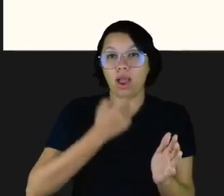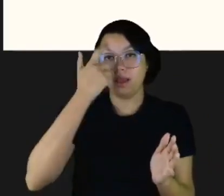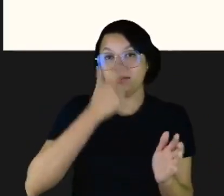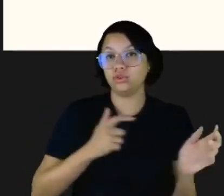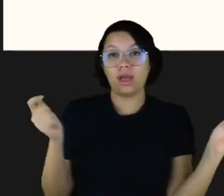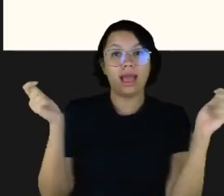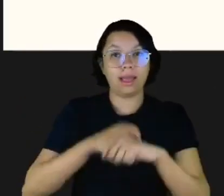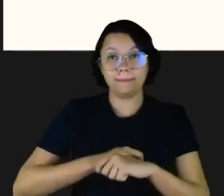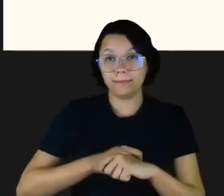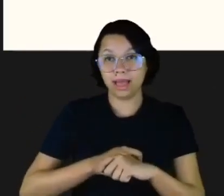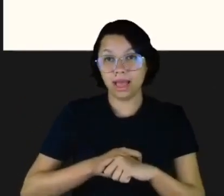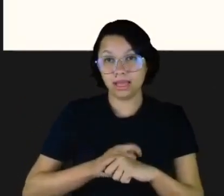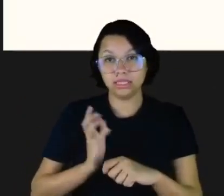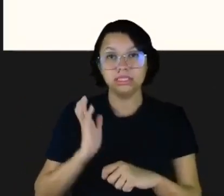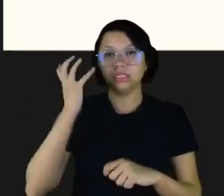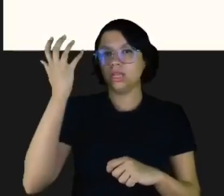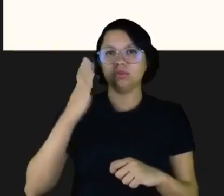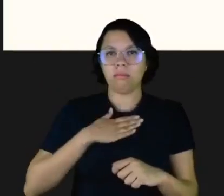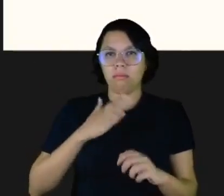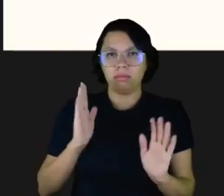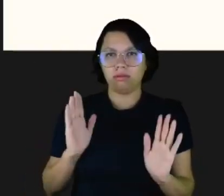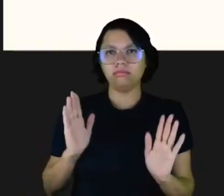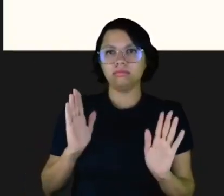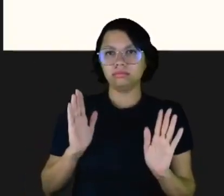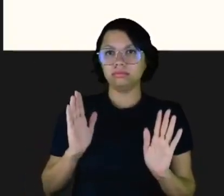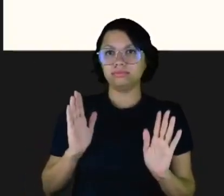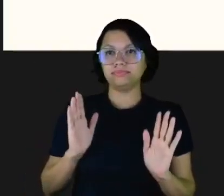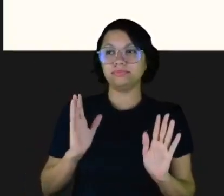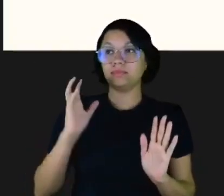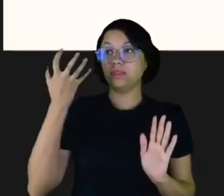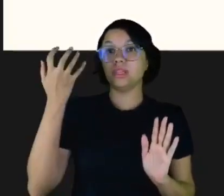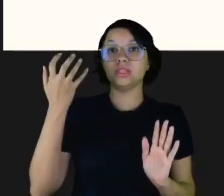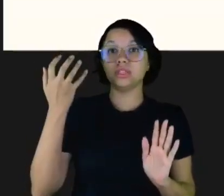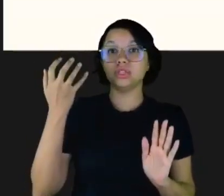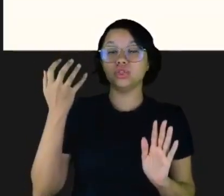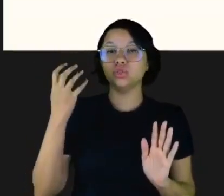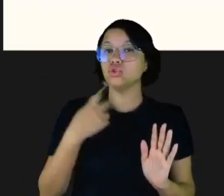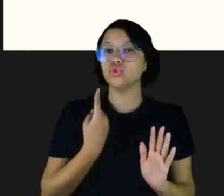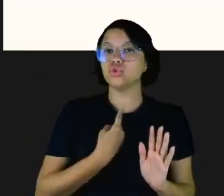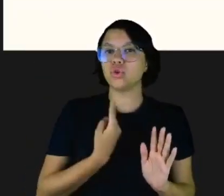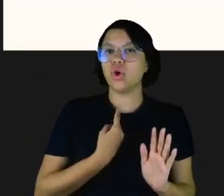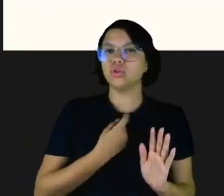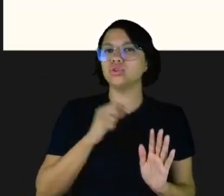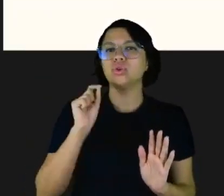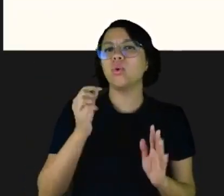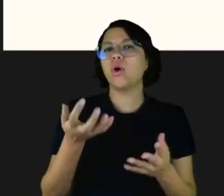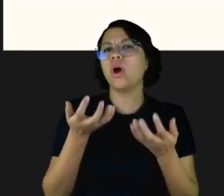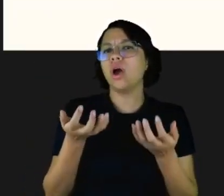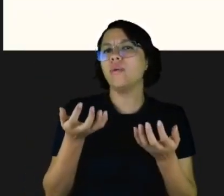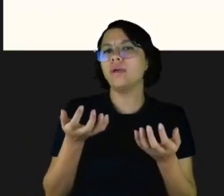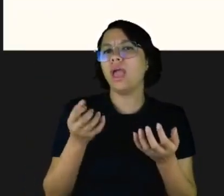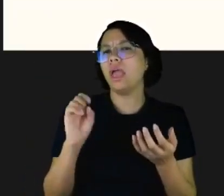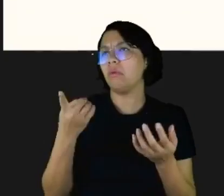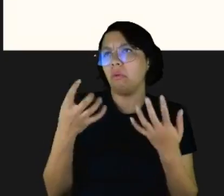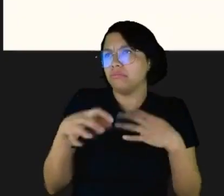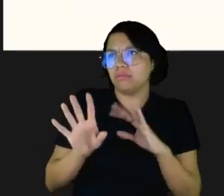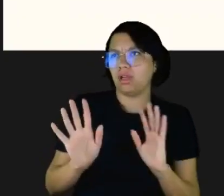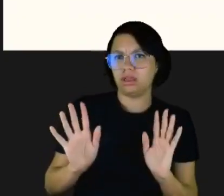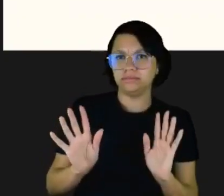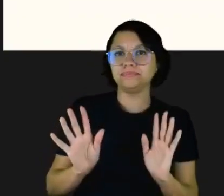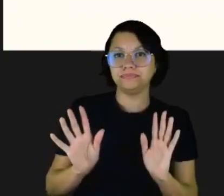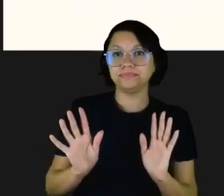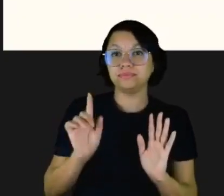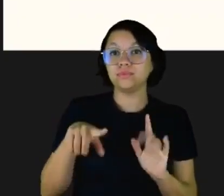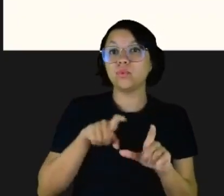de tomar as minhas próprias decisões, decidir por mim mesmo aquilo que eu quero ou que eu deixo de querer.